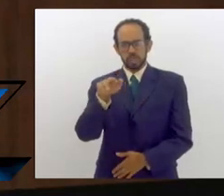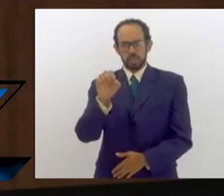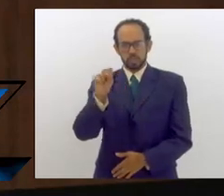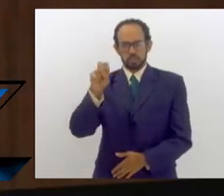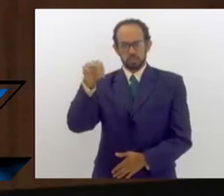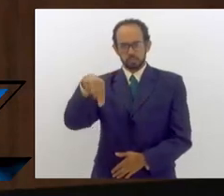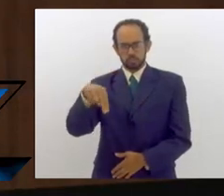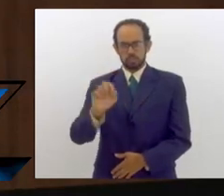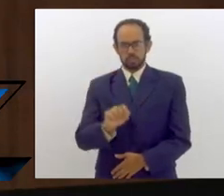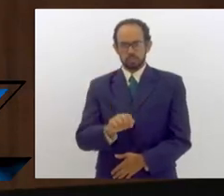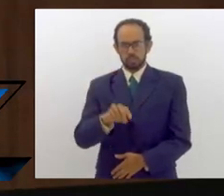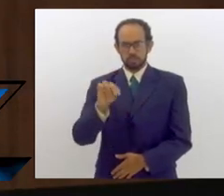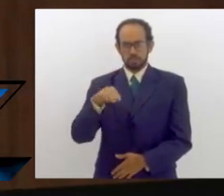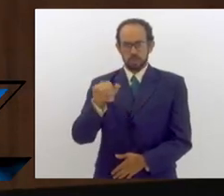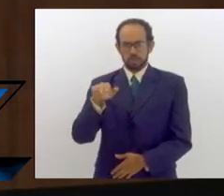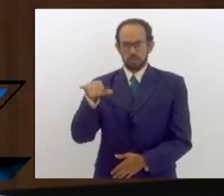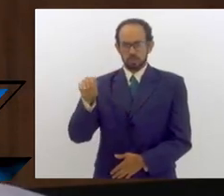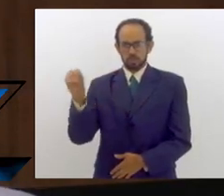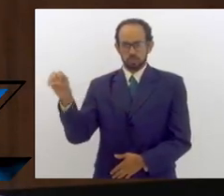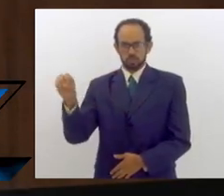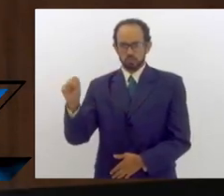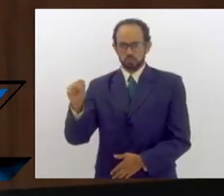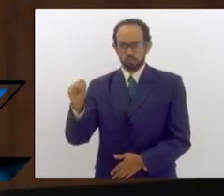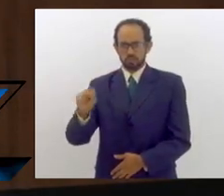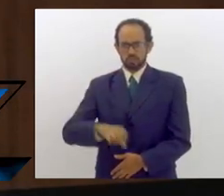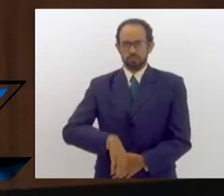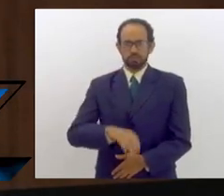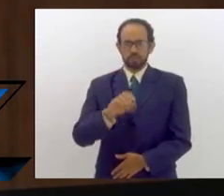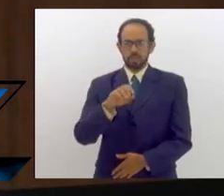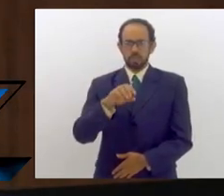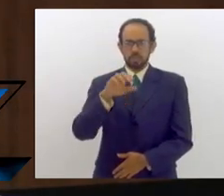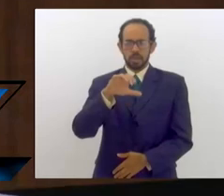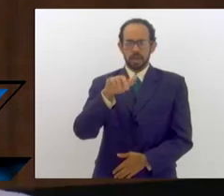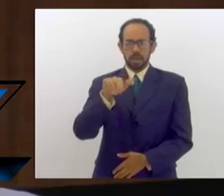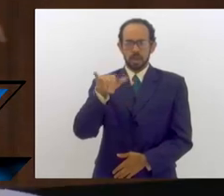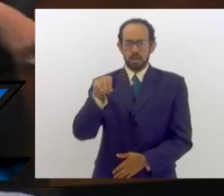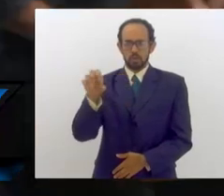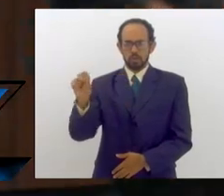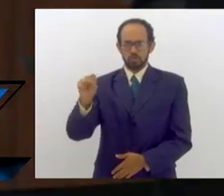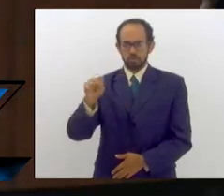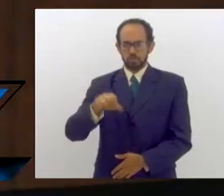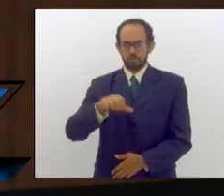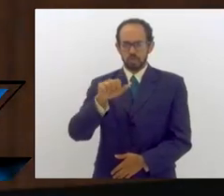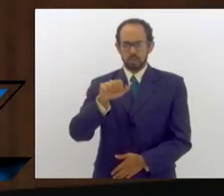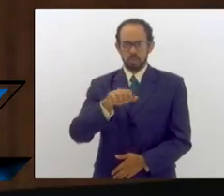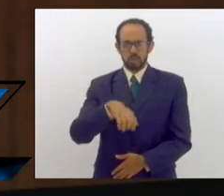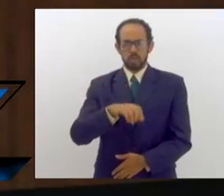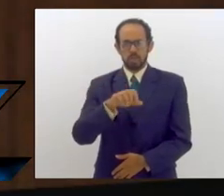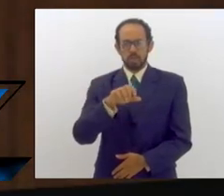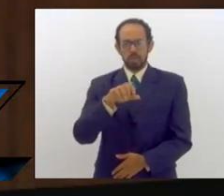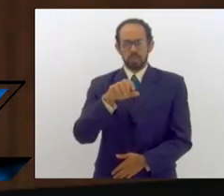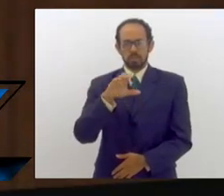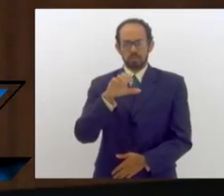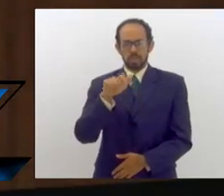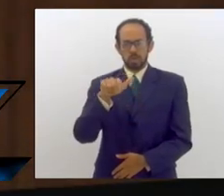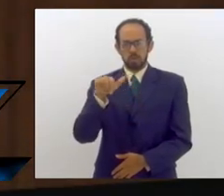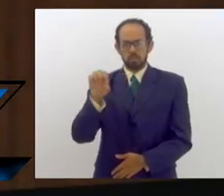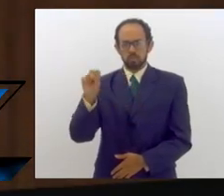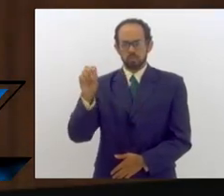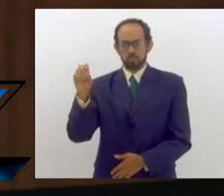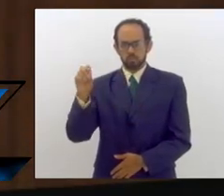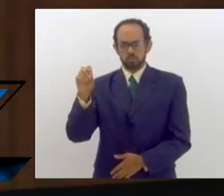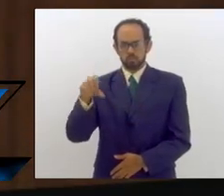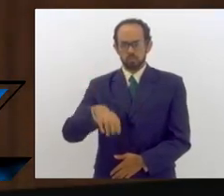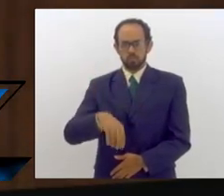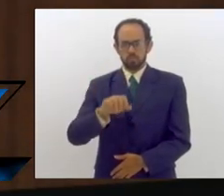de Oliveira Maurício Guilherme da Silveira Carlos Alberto Soares de Freitas Celso Gilberto de